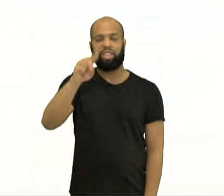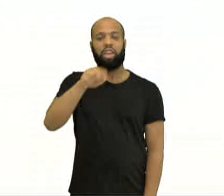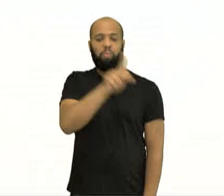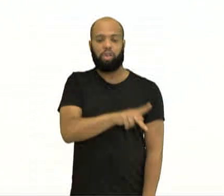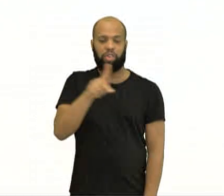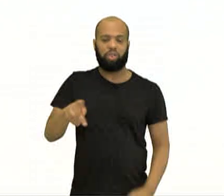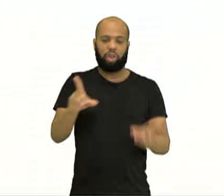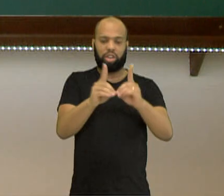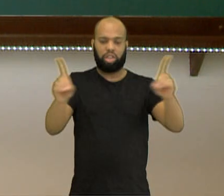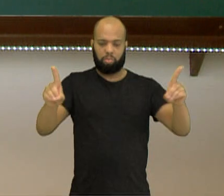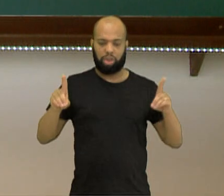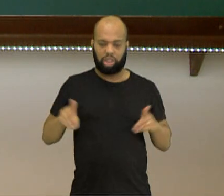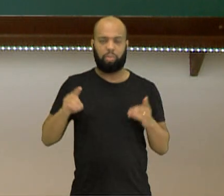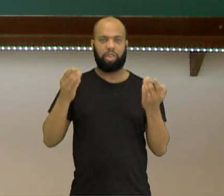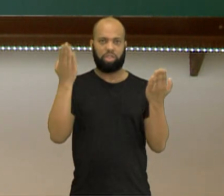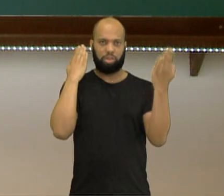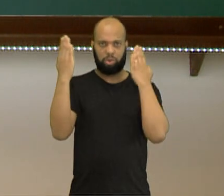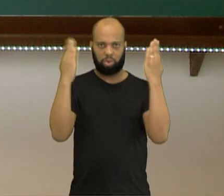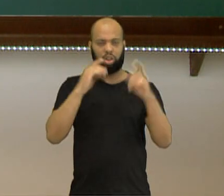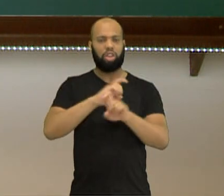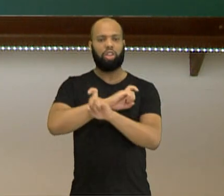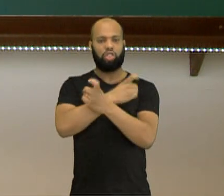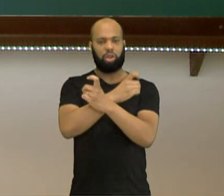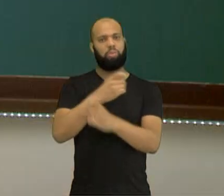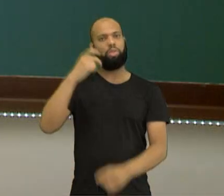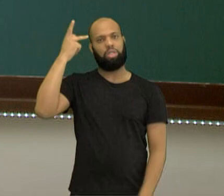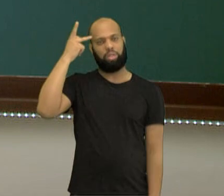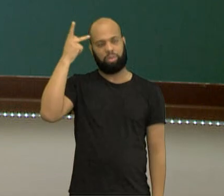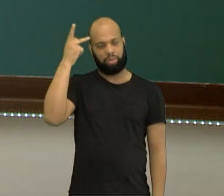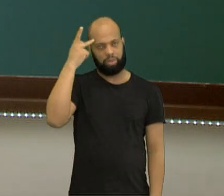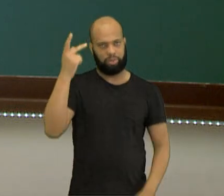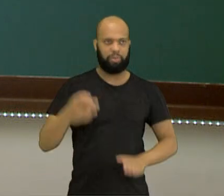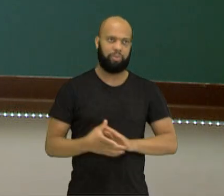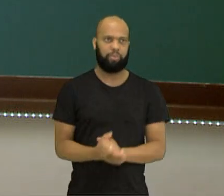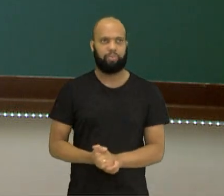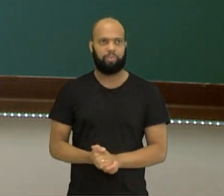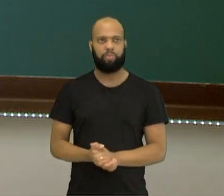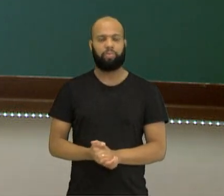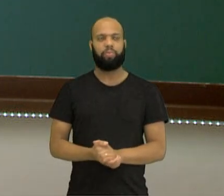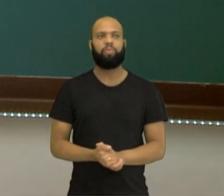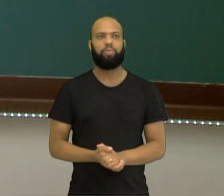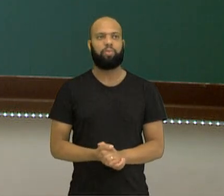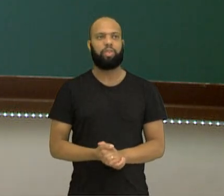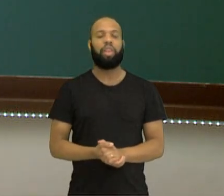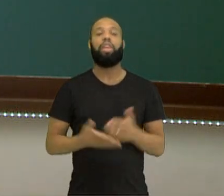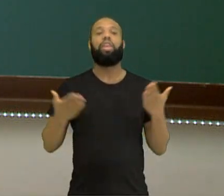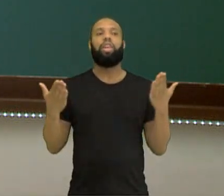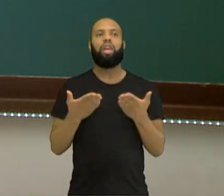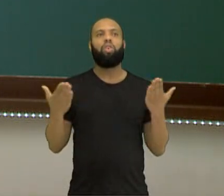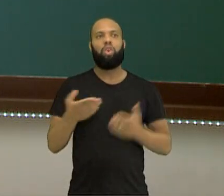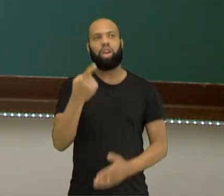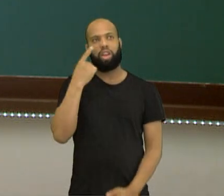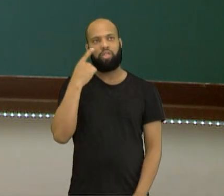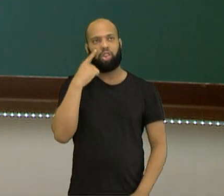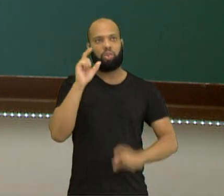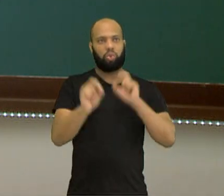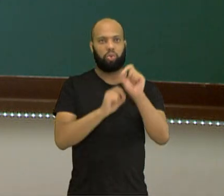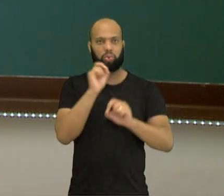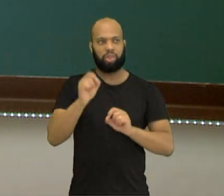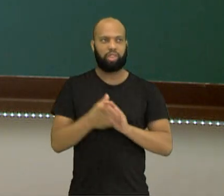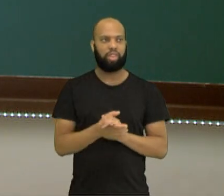do Departamento de Psicologia Social da PUC São Paulo. Daí vem o que nós vamos chamar